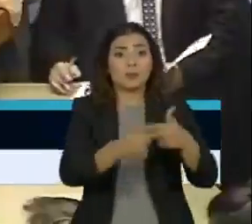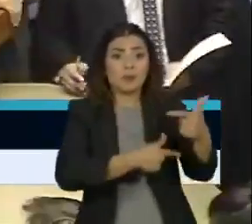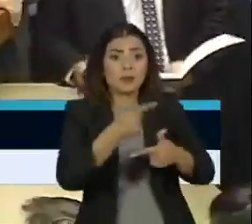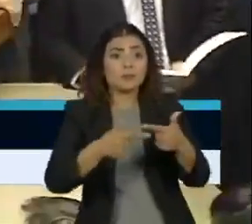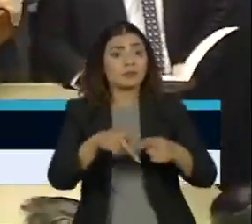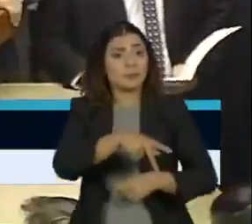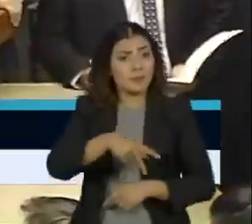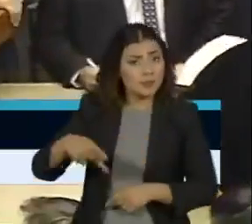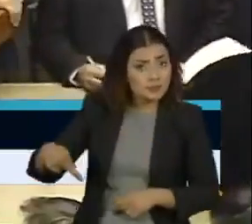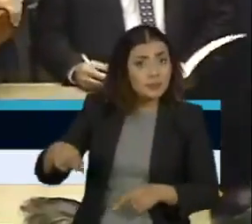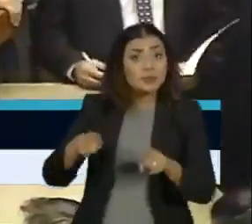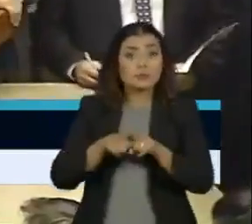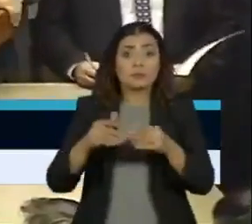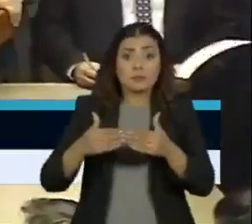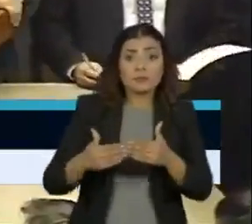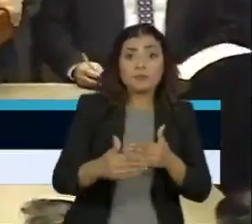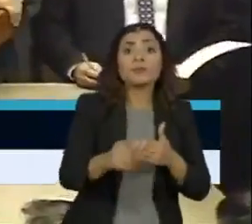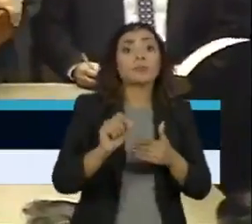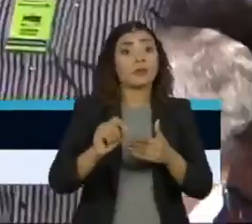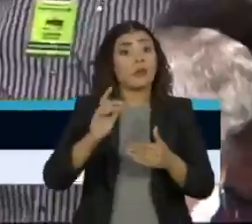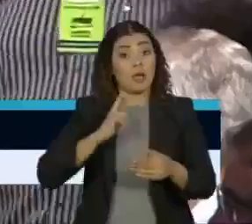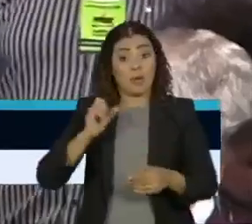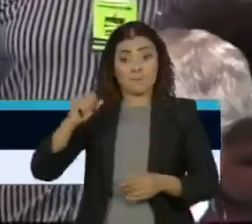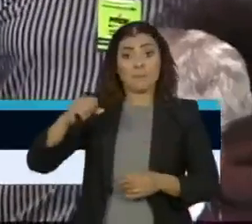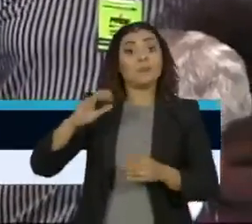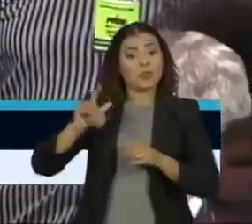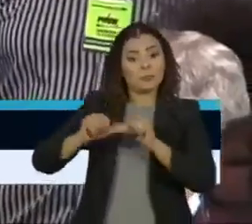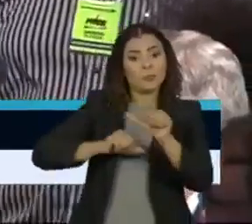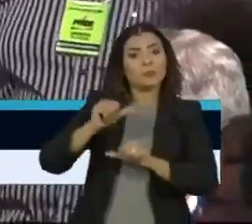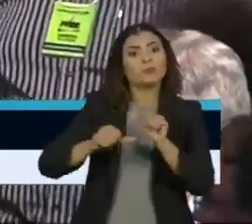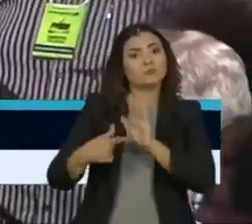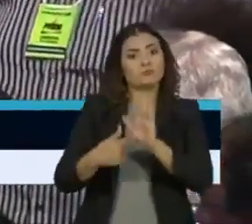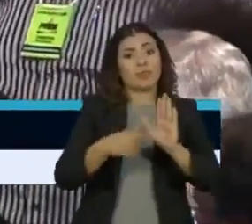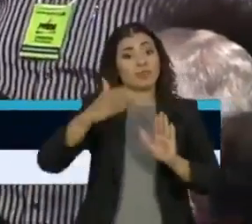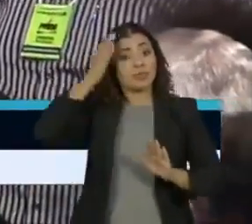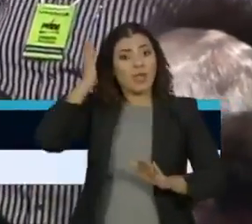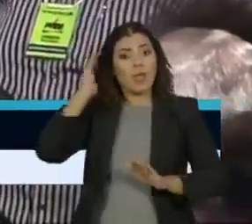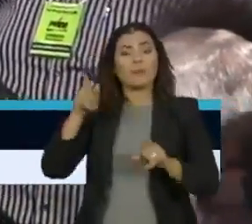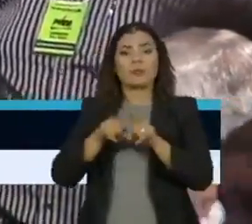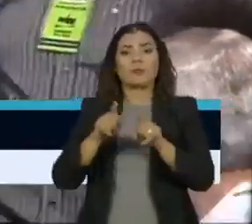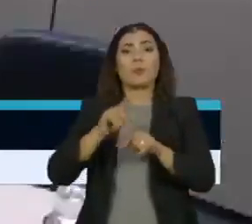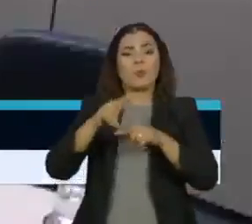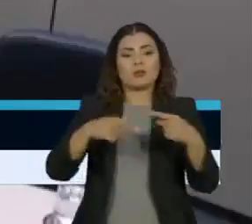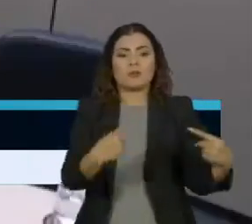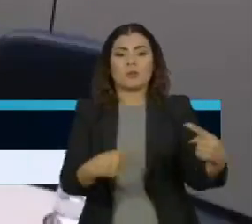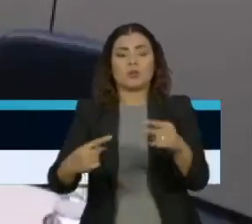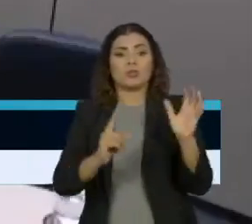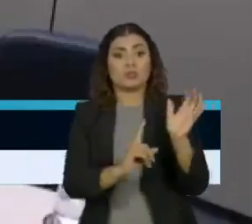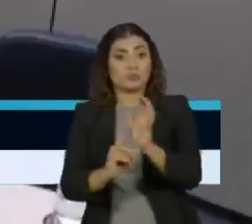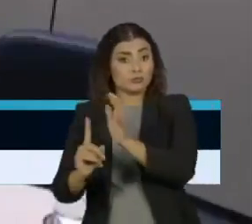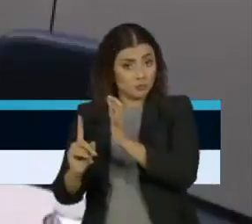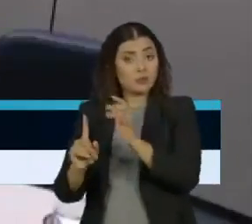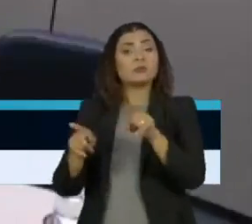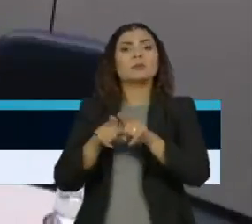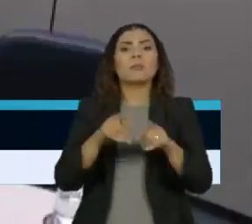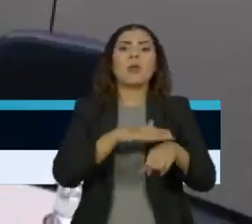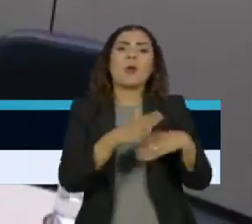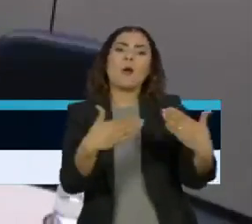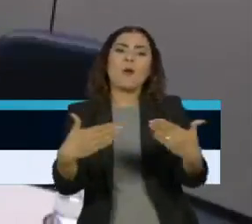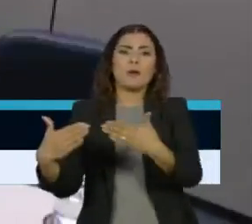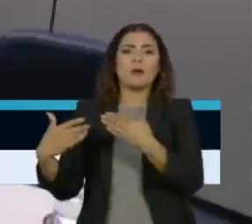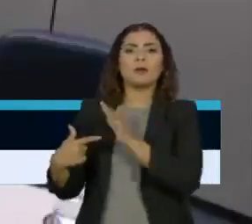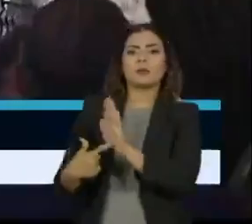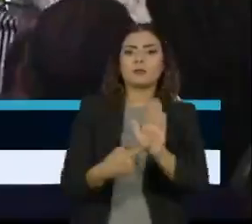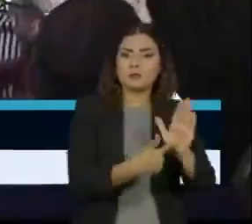e a da Previdência, esta última aposentada na gestão de Michel Temer por causa dos efeitos políticos deletérios das conversas